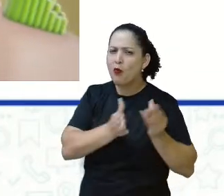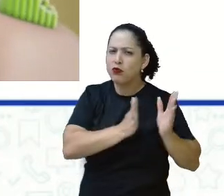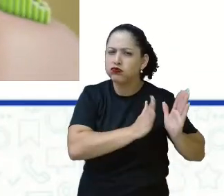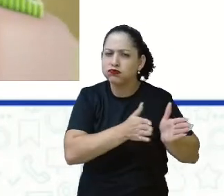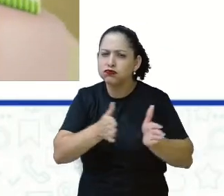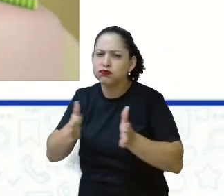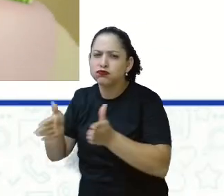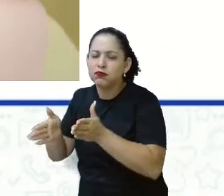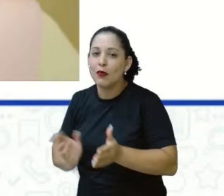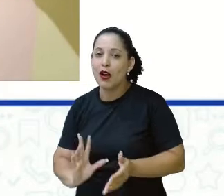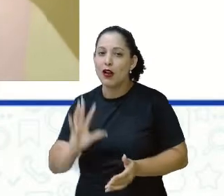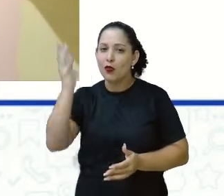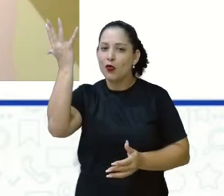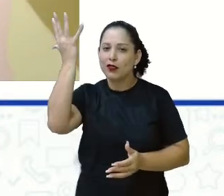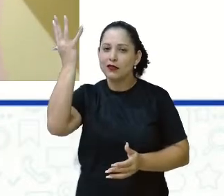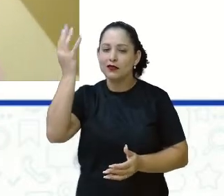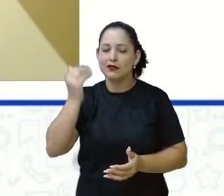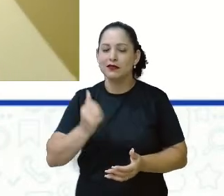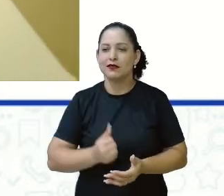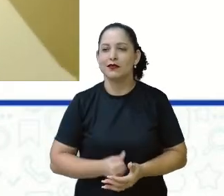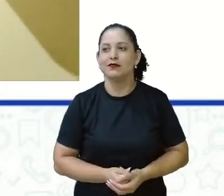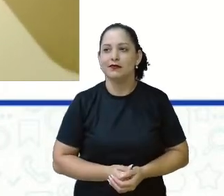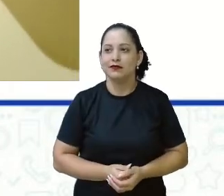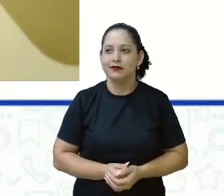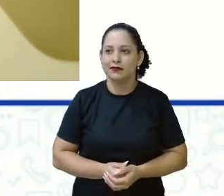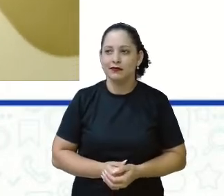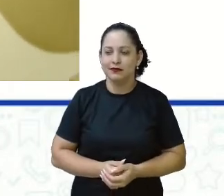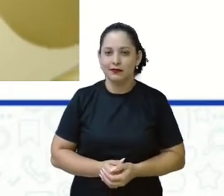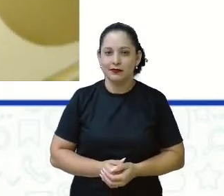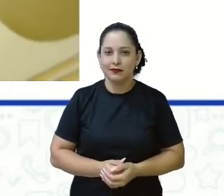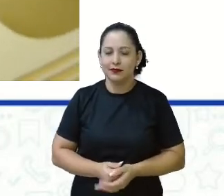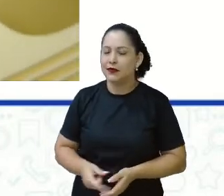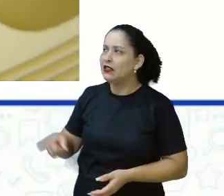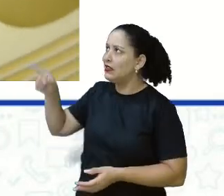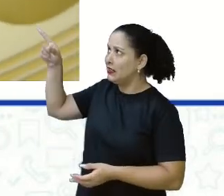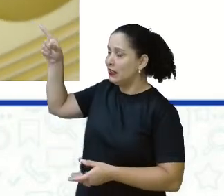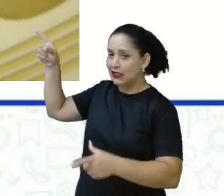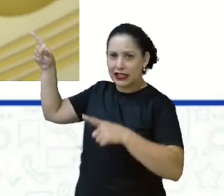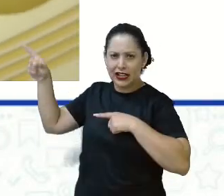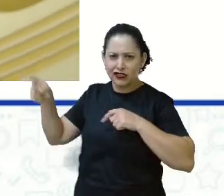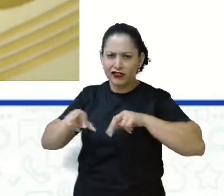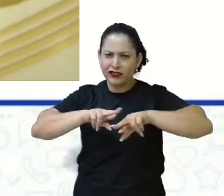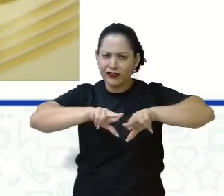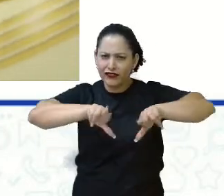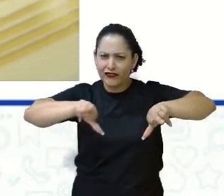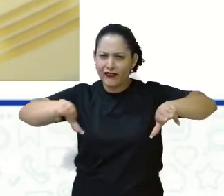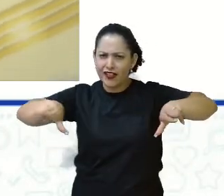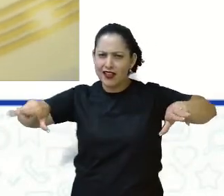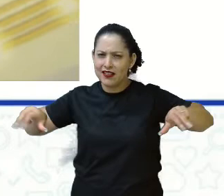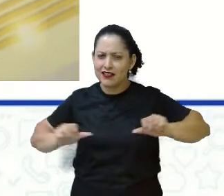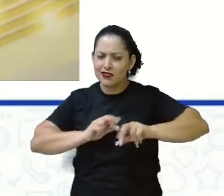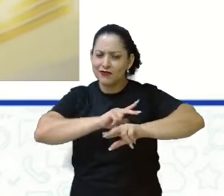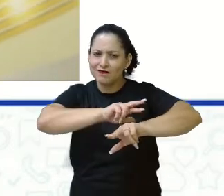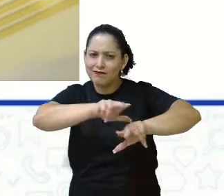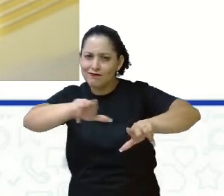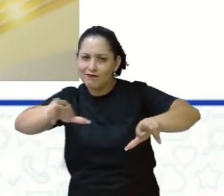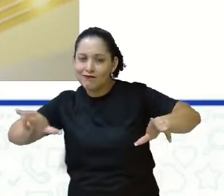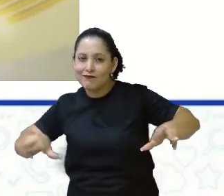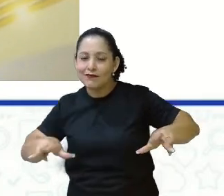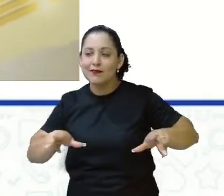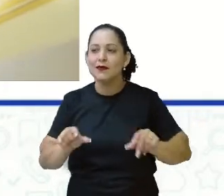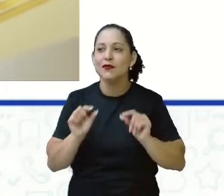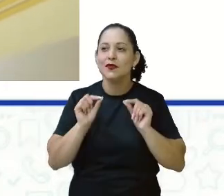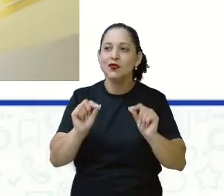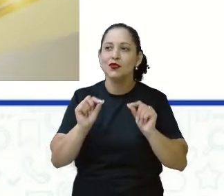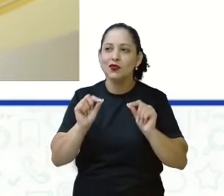ciliadas. Esses movimentos causam diferenças de tensão que produzem sinais elétricos, que são transmitidos pelo